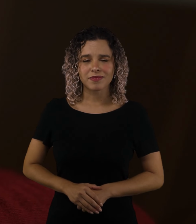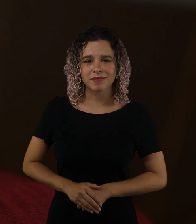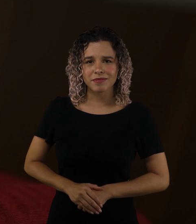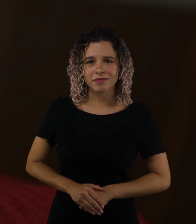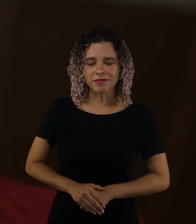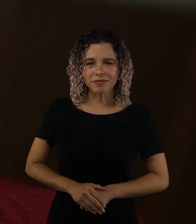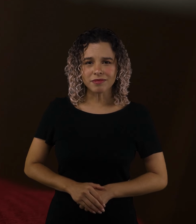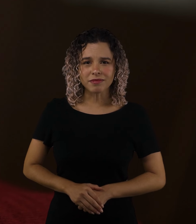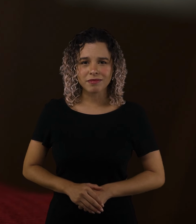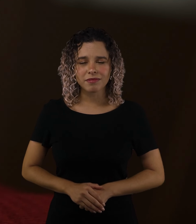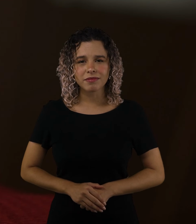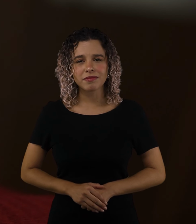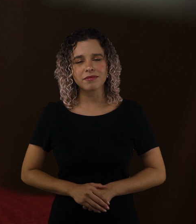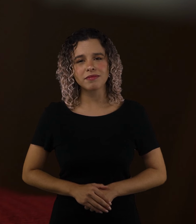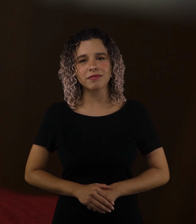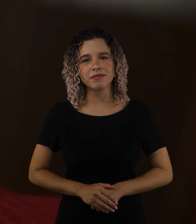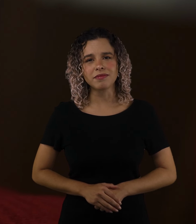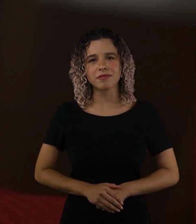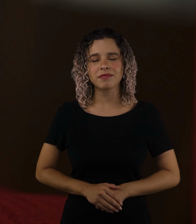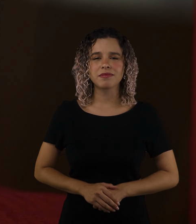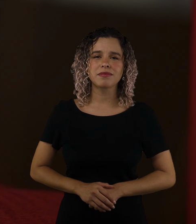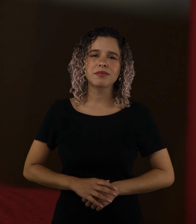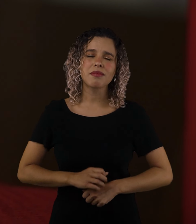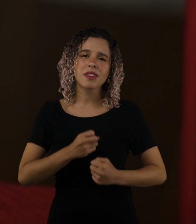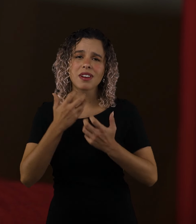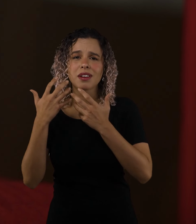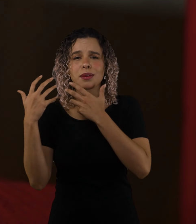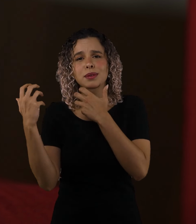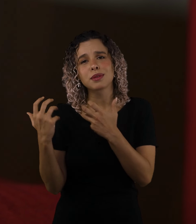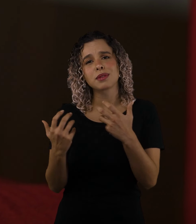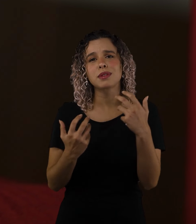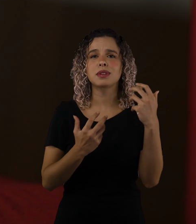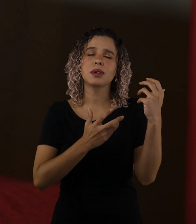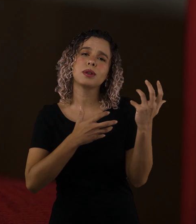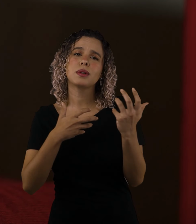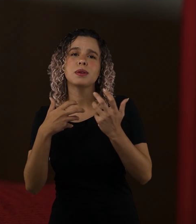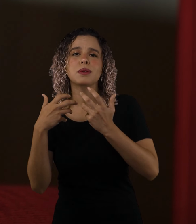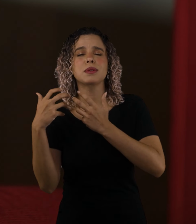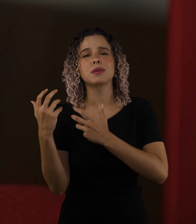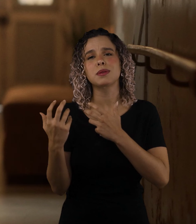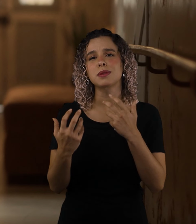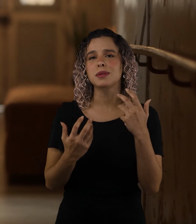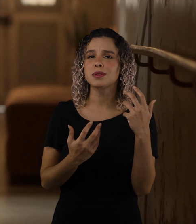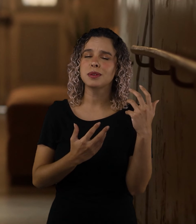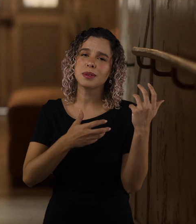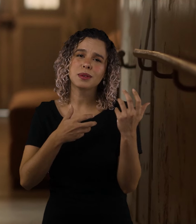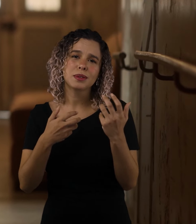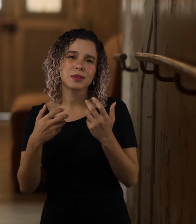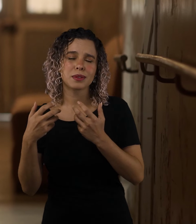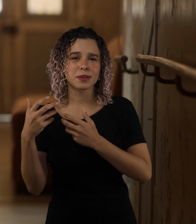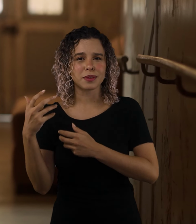direita. Voinha chora com o rosto apoiado sobre os braços cruzados. No longo corredor, com a